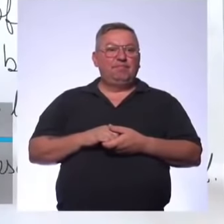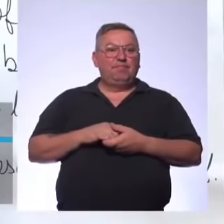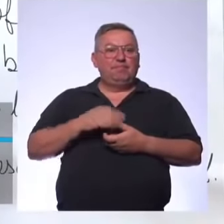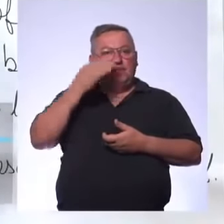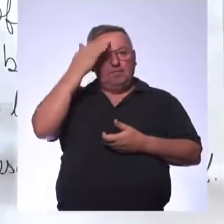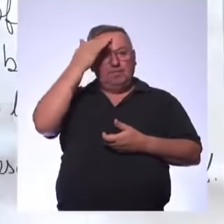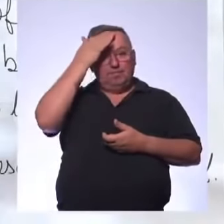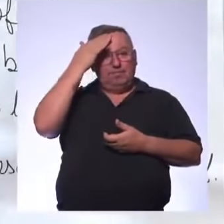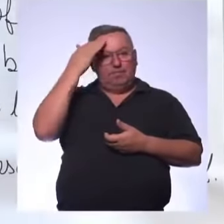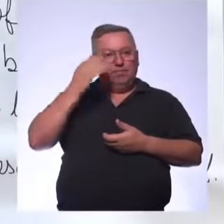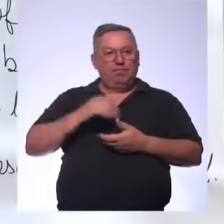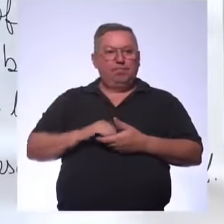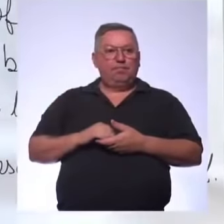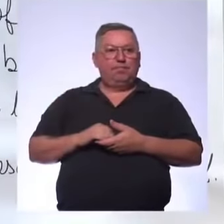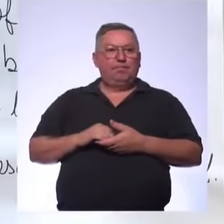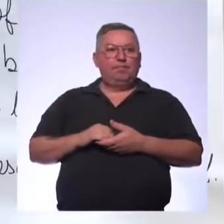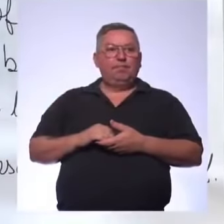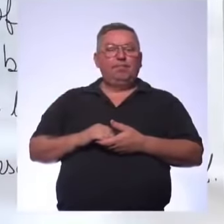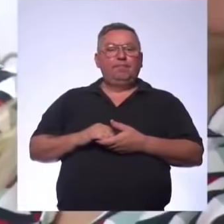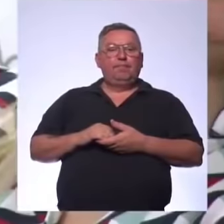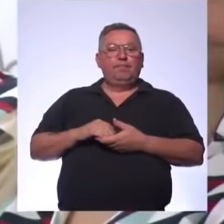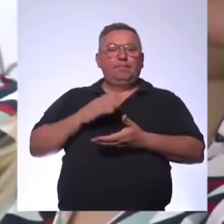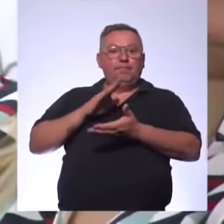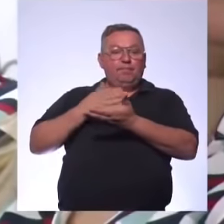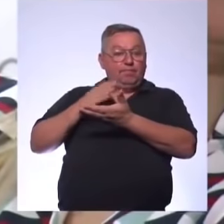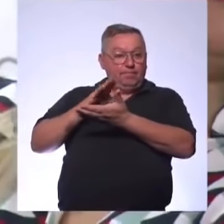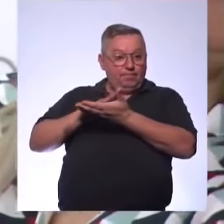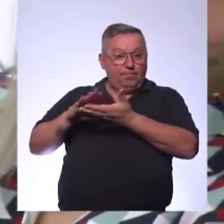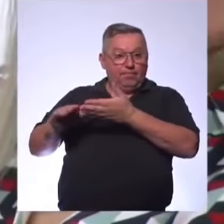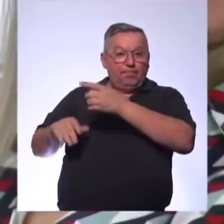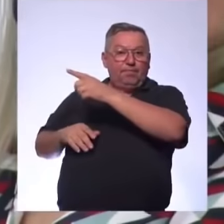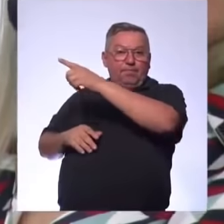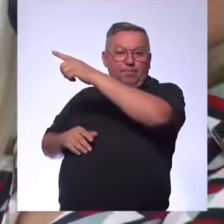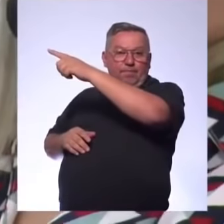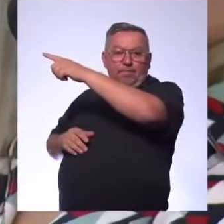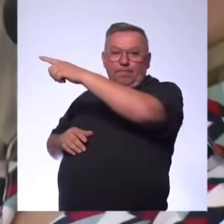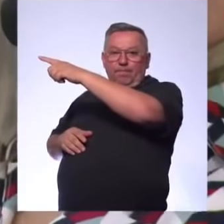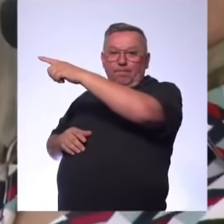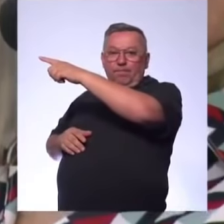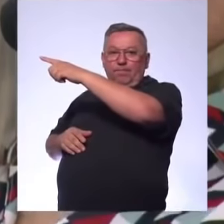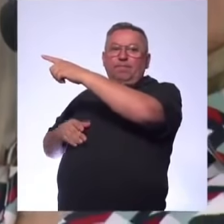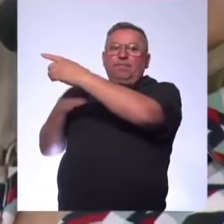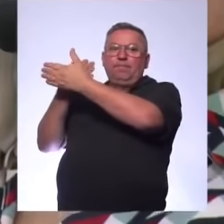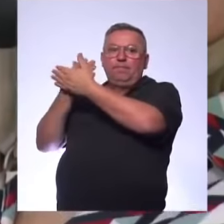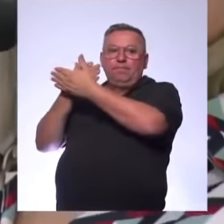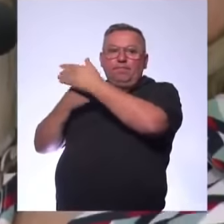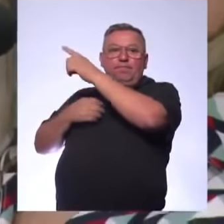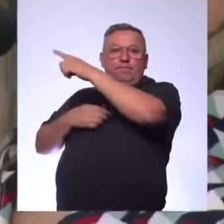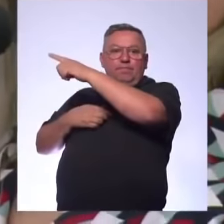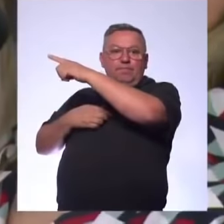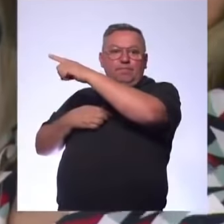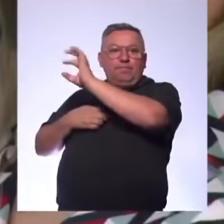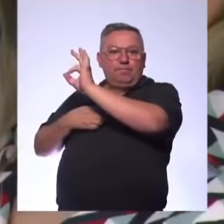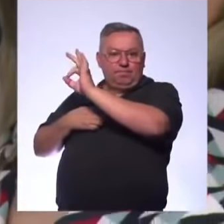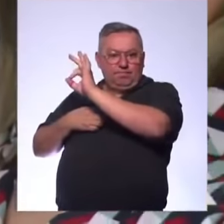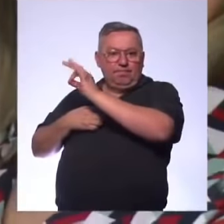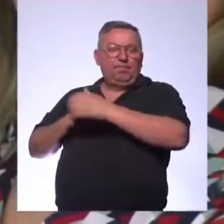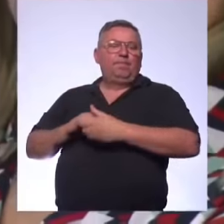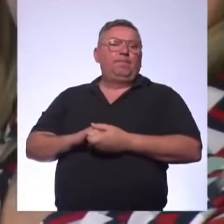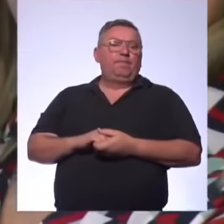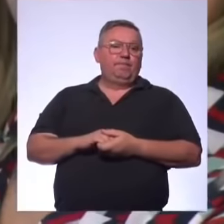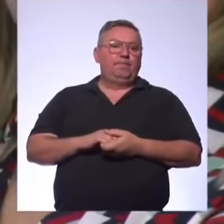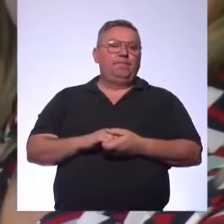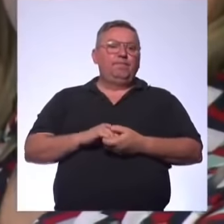esse exercício aqui ó tá vendo ó exercício da aula passada eu tirei a definição daqui do